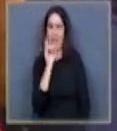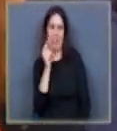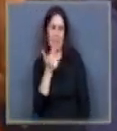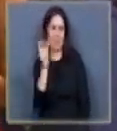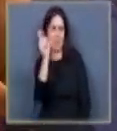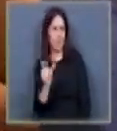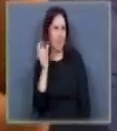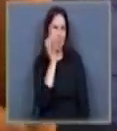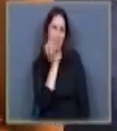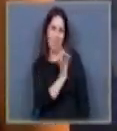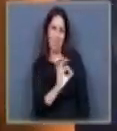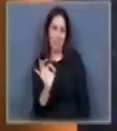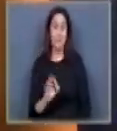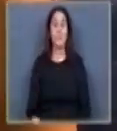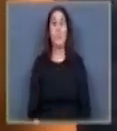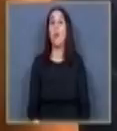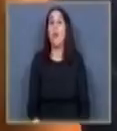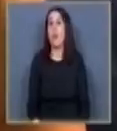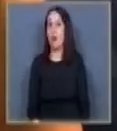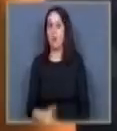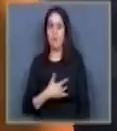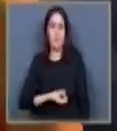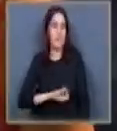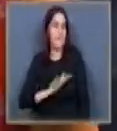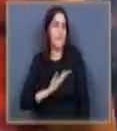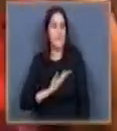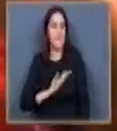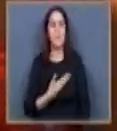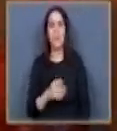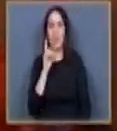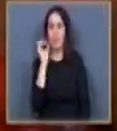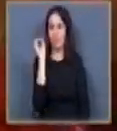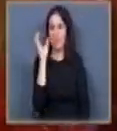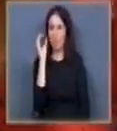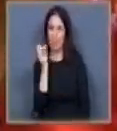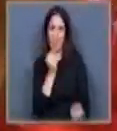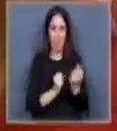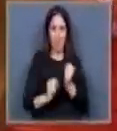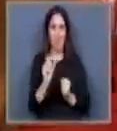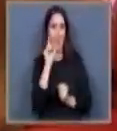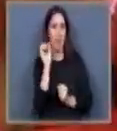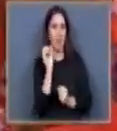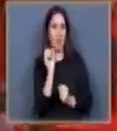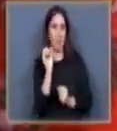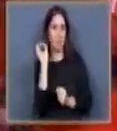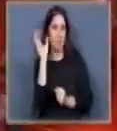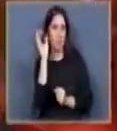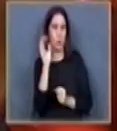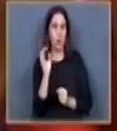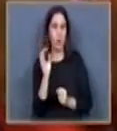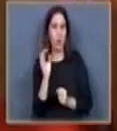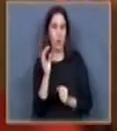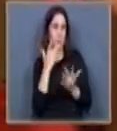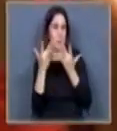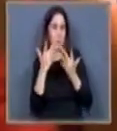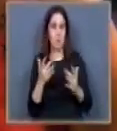é linda. Agora é que me conquistaste, deitaste-me abaixo. Ela é uma apresentadora que dança, ela é uma apresentadora completa, que representa.